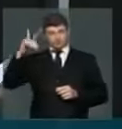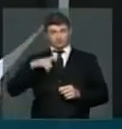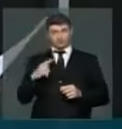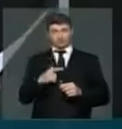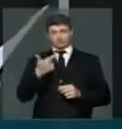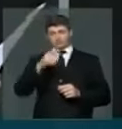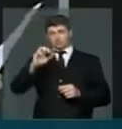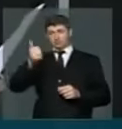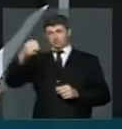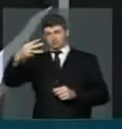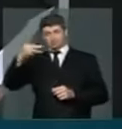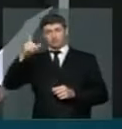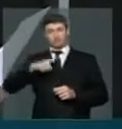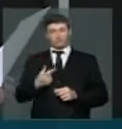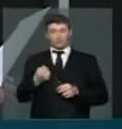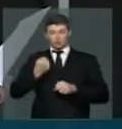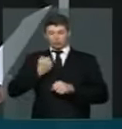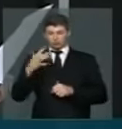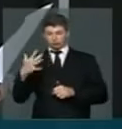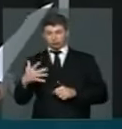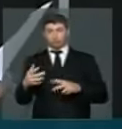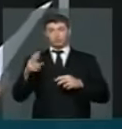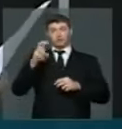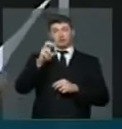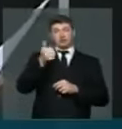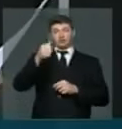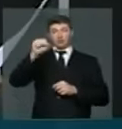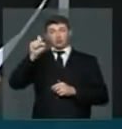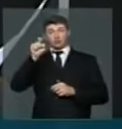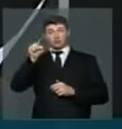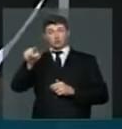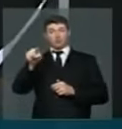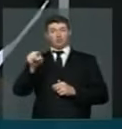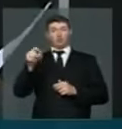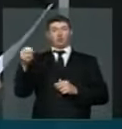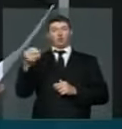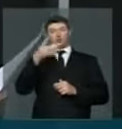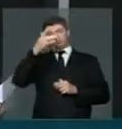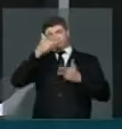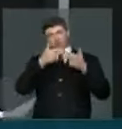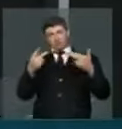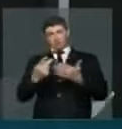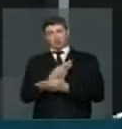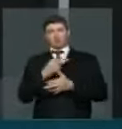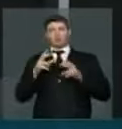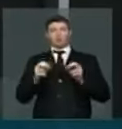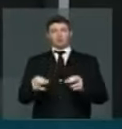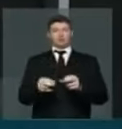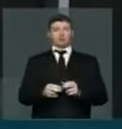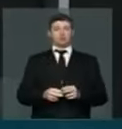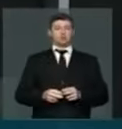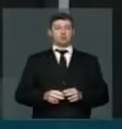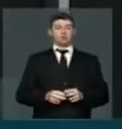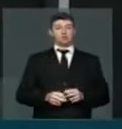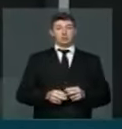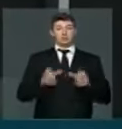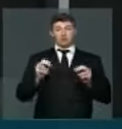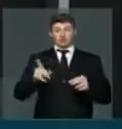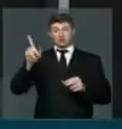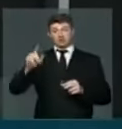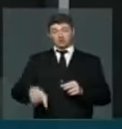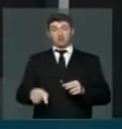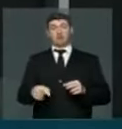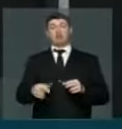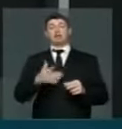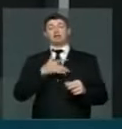ano 2013 prevêem um número aproximado de 518 mil novos casos da doença. O câncer é considerado um problema de